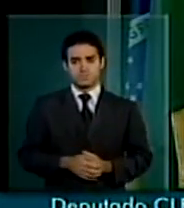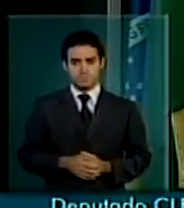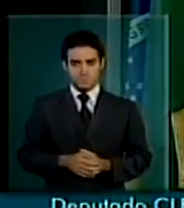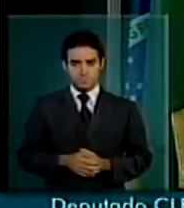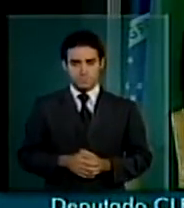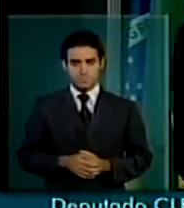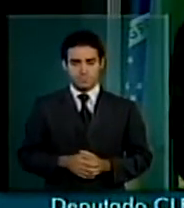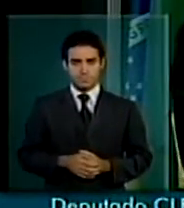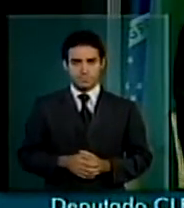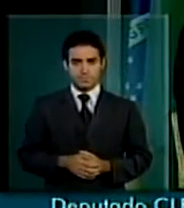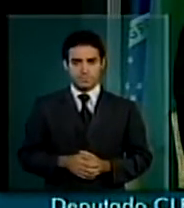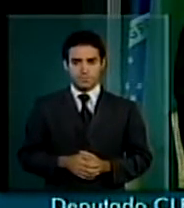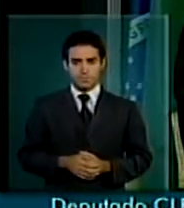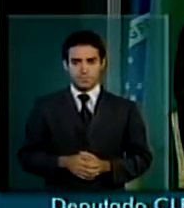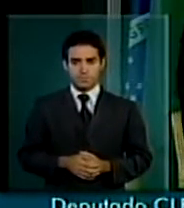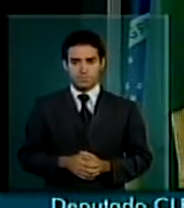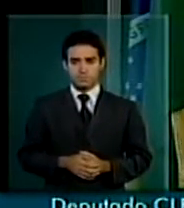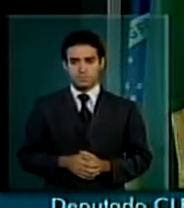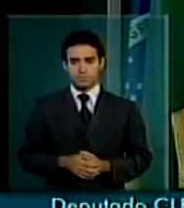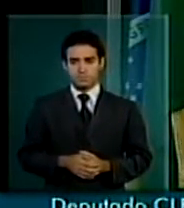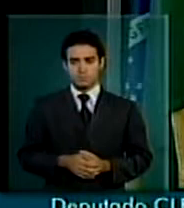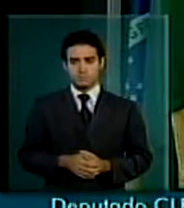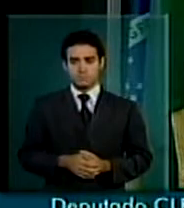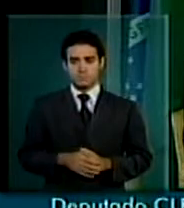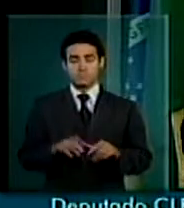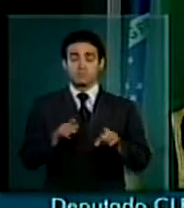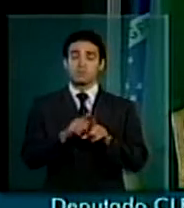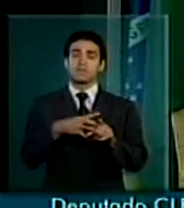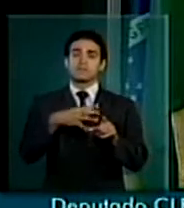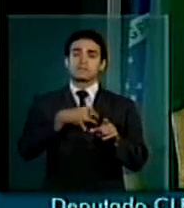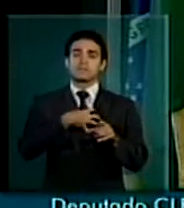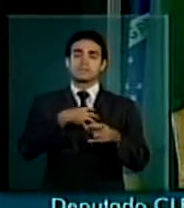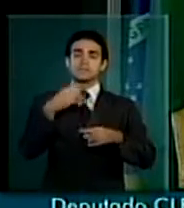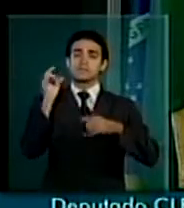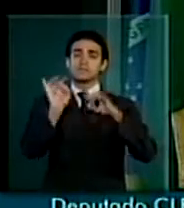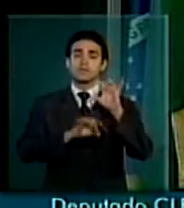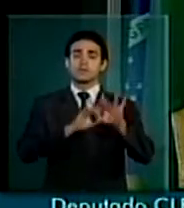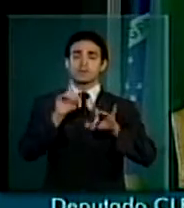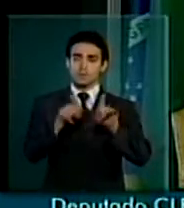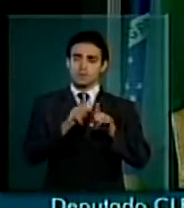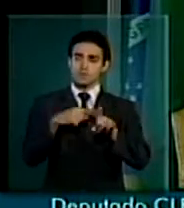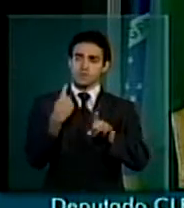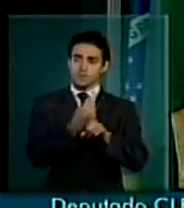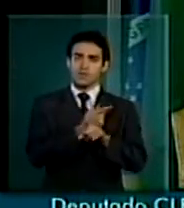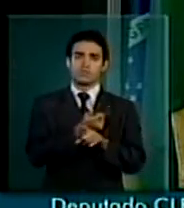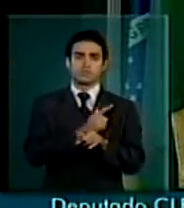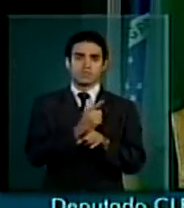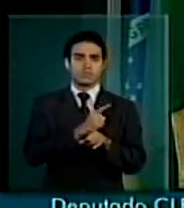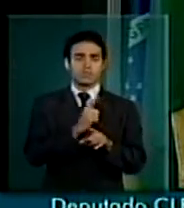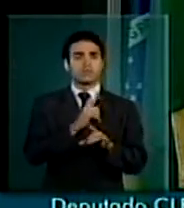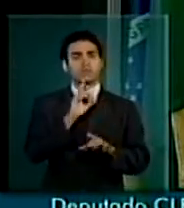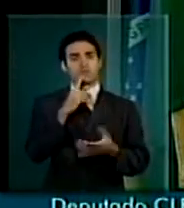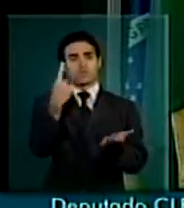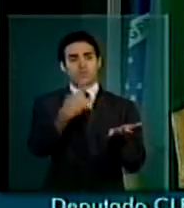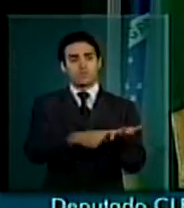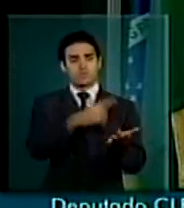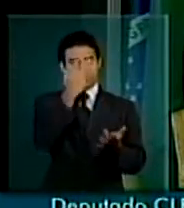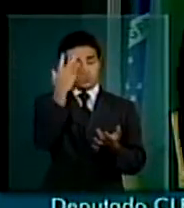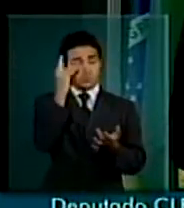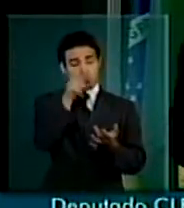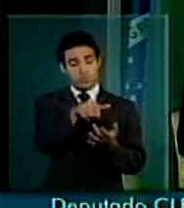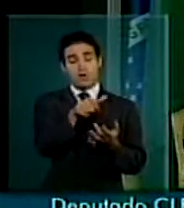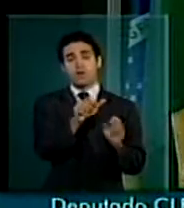presidente. Só para concluir. De forma muito especial, senhor presidente, o compromisso que temos com os aposentados e